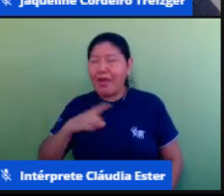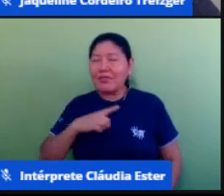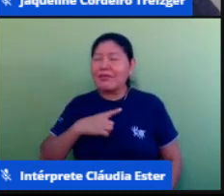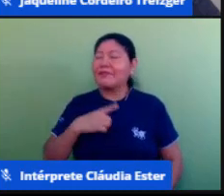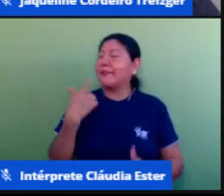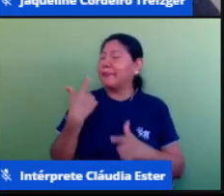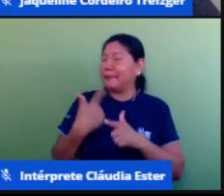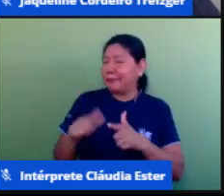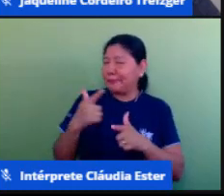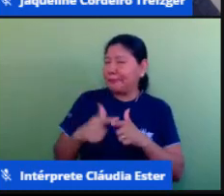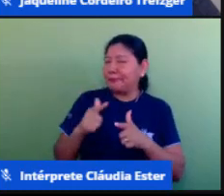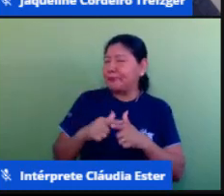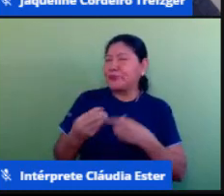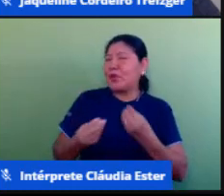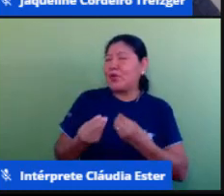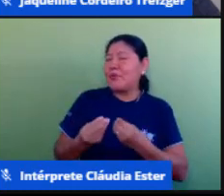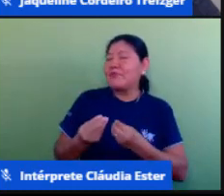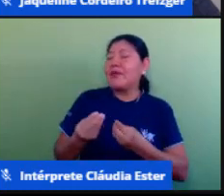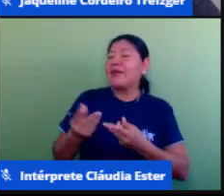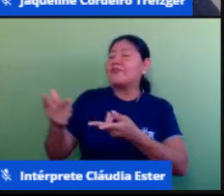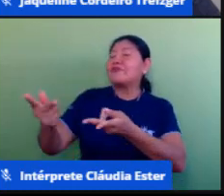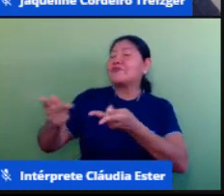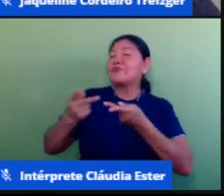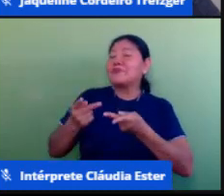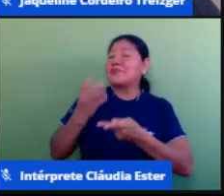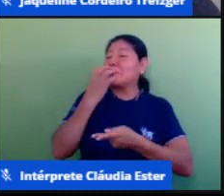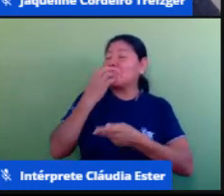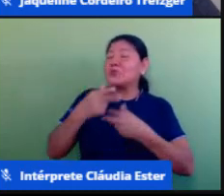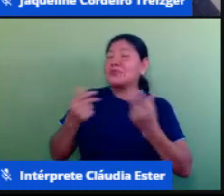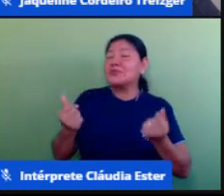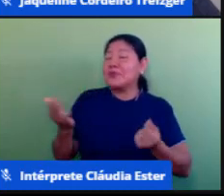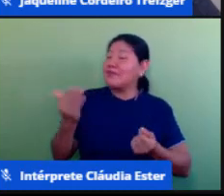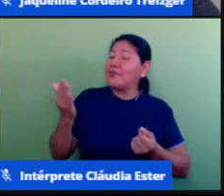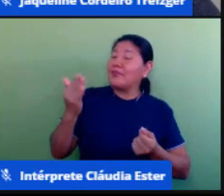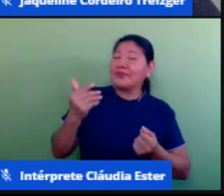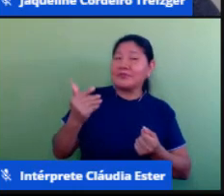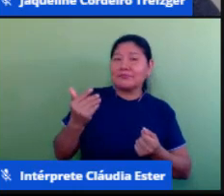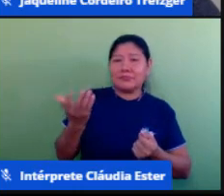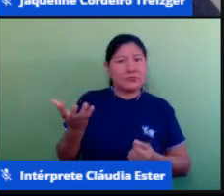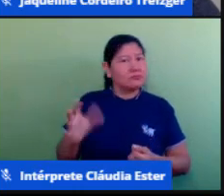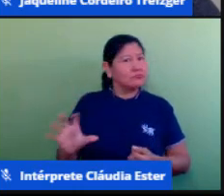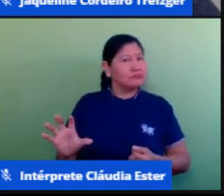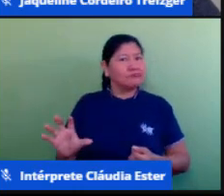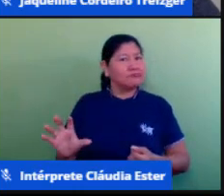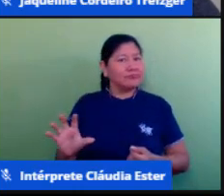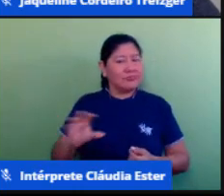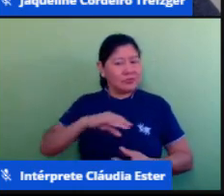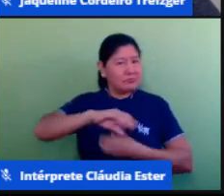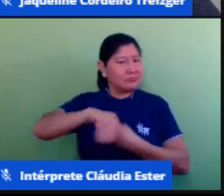os bichos a entrar na arca. Eles não queriam se misturar.